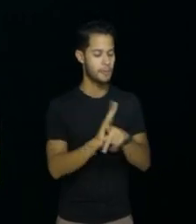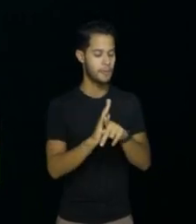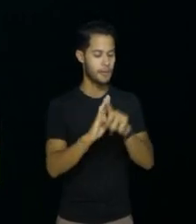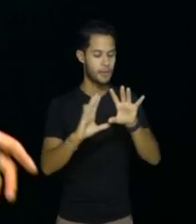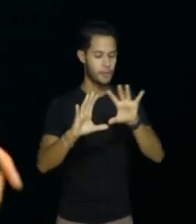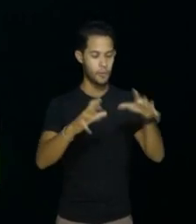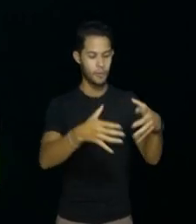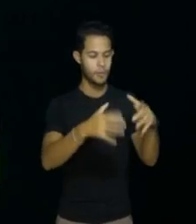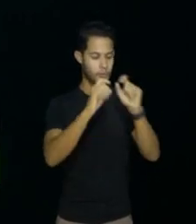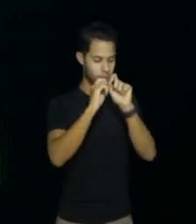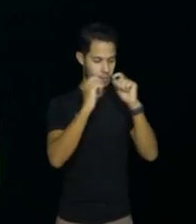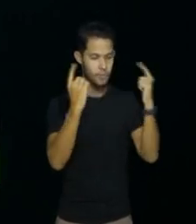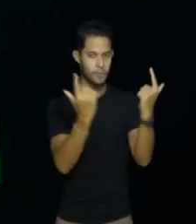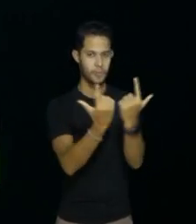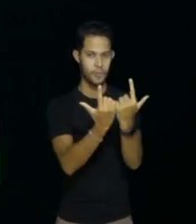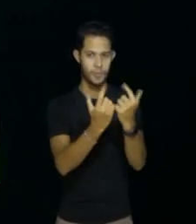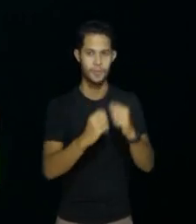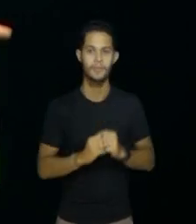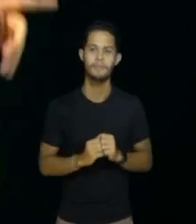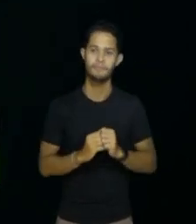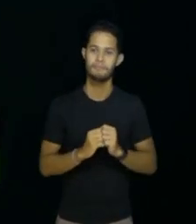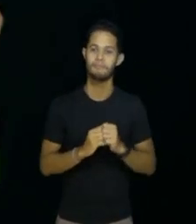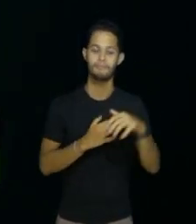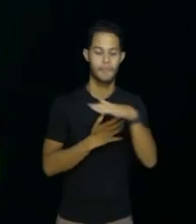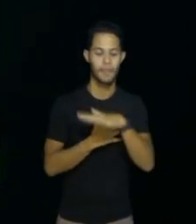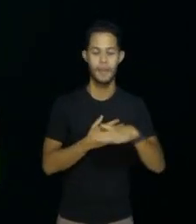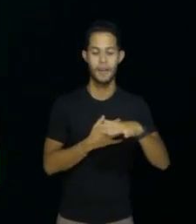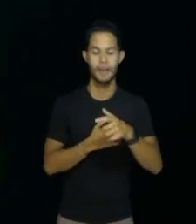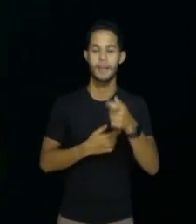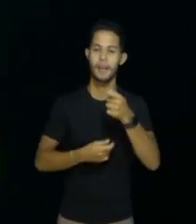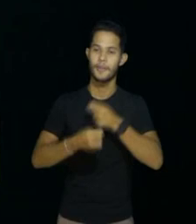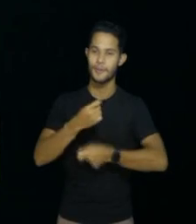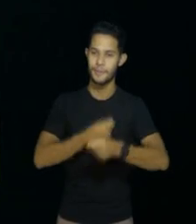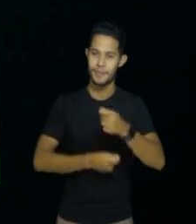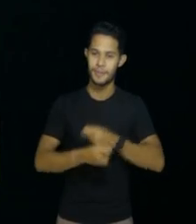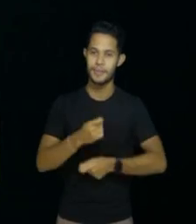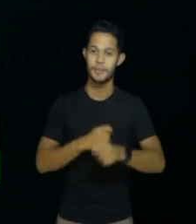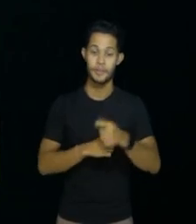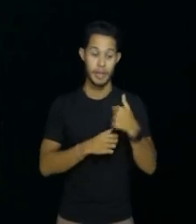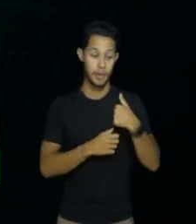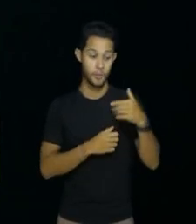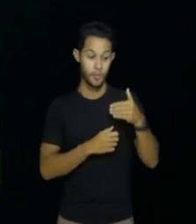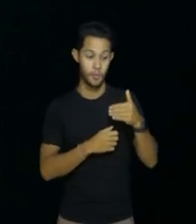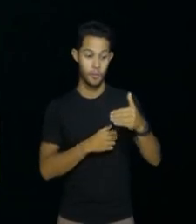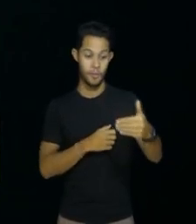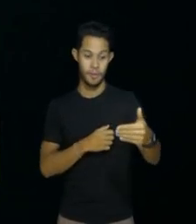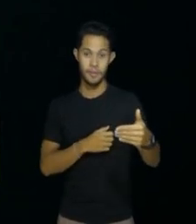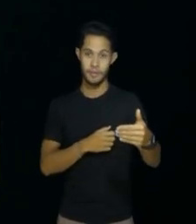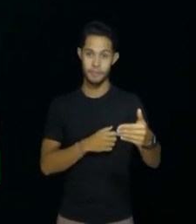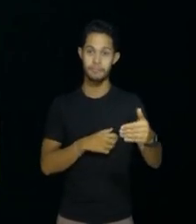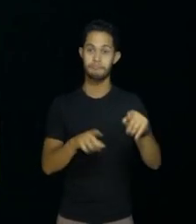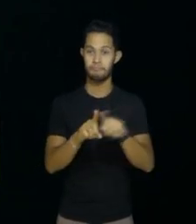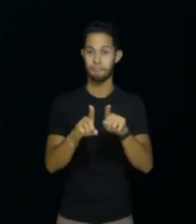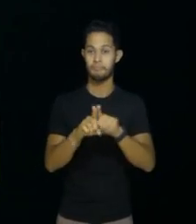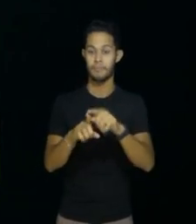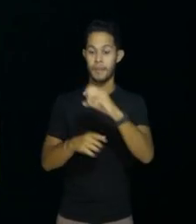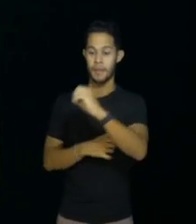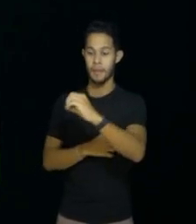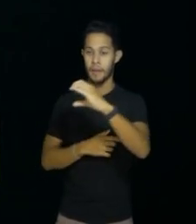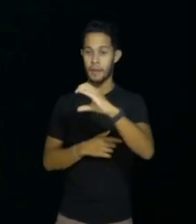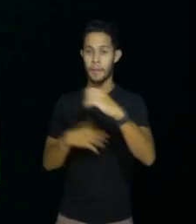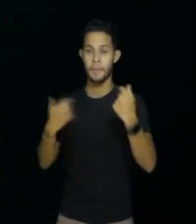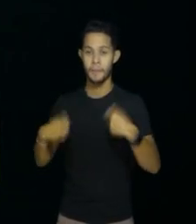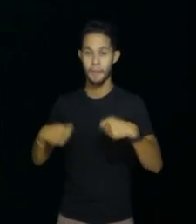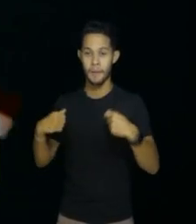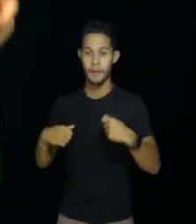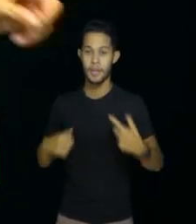Catarina. Do ponto de vista administrativo, logo no início da legislatura, quando Santa Catarina precisou enfrentar o desafio das